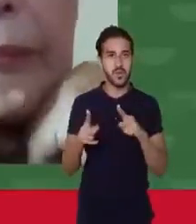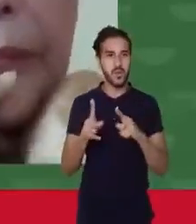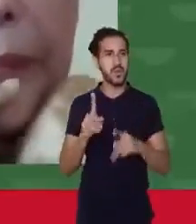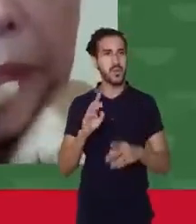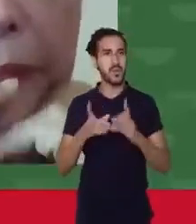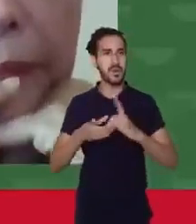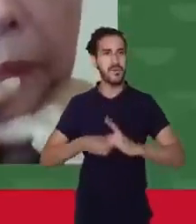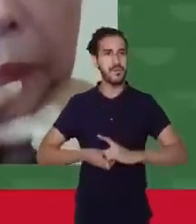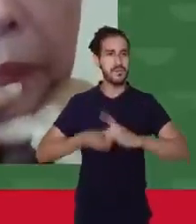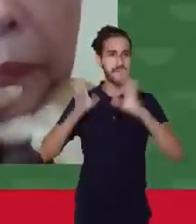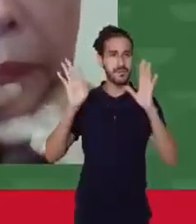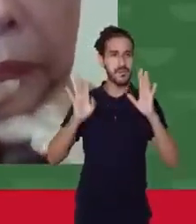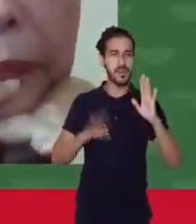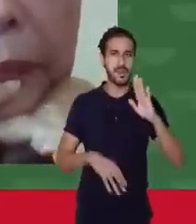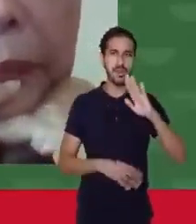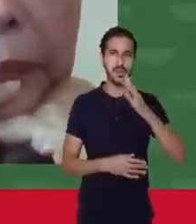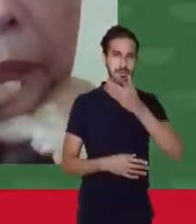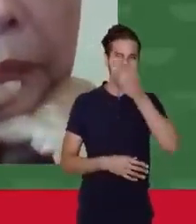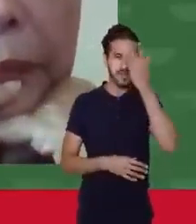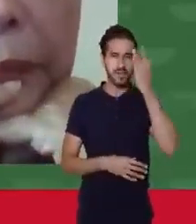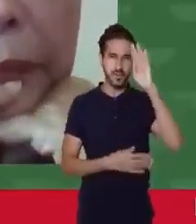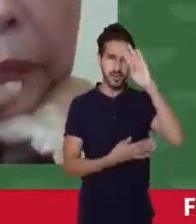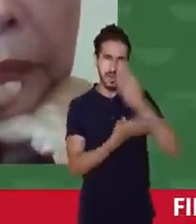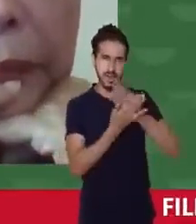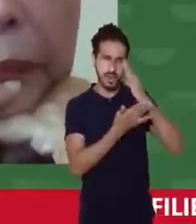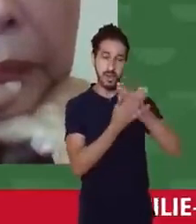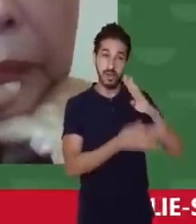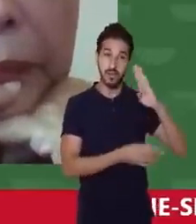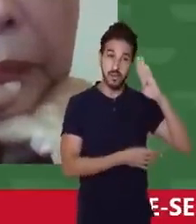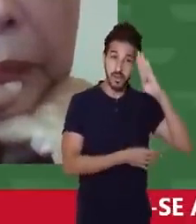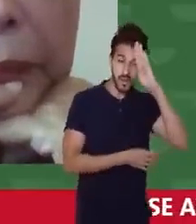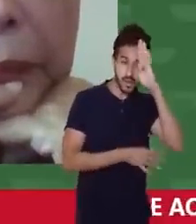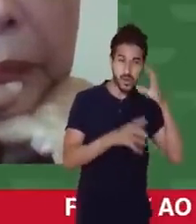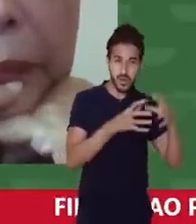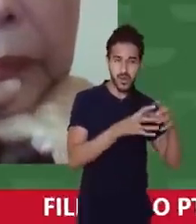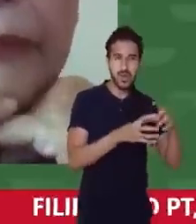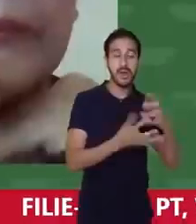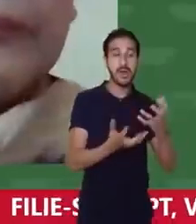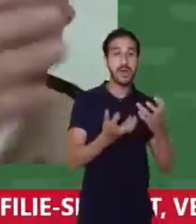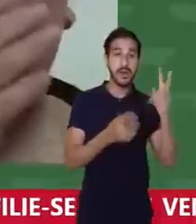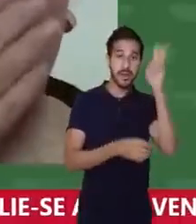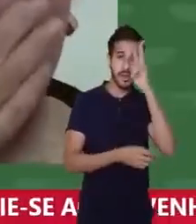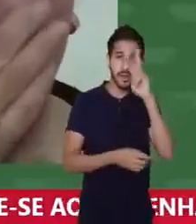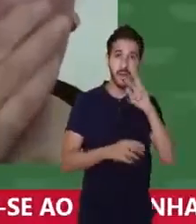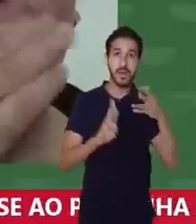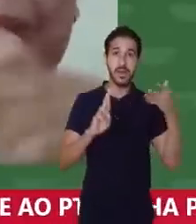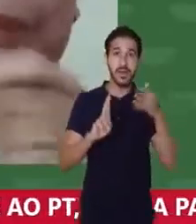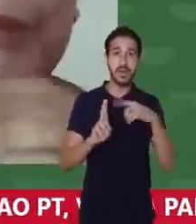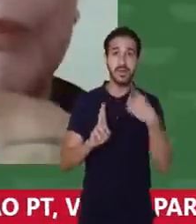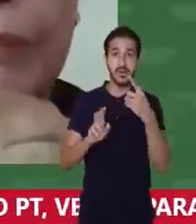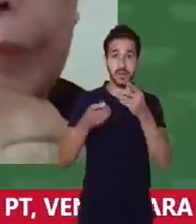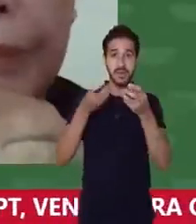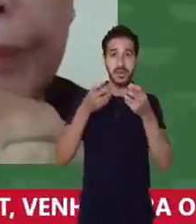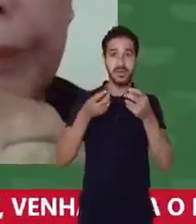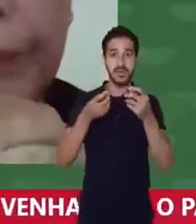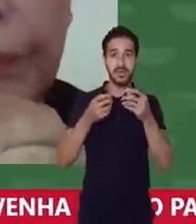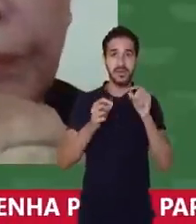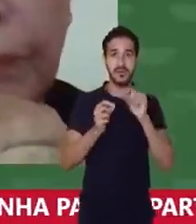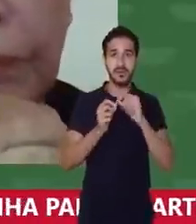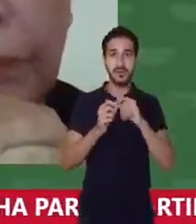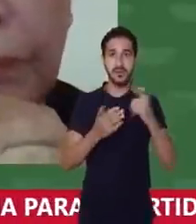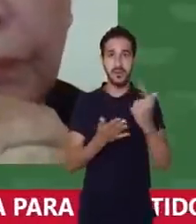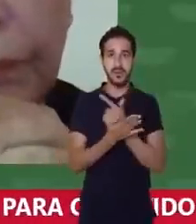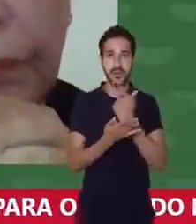a democracia, né, o bolsonarismo, o Bolsonaro e o bolsonarismo, eu queria lembrar aqui a referência que fizeste ao livro que